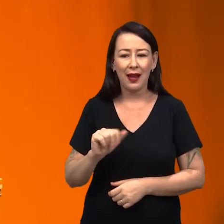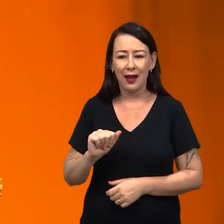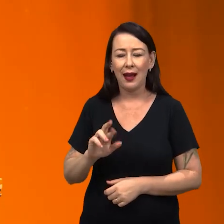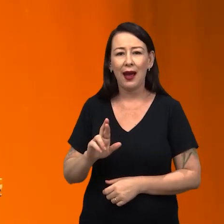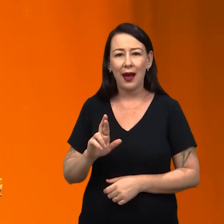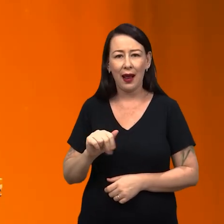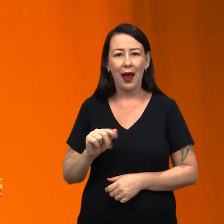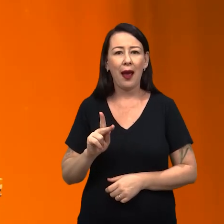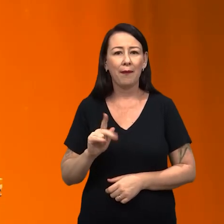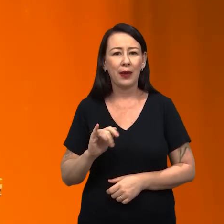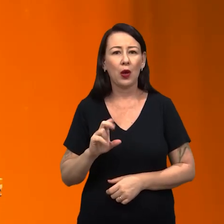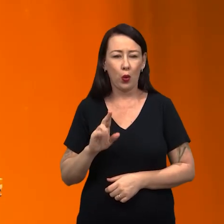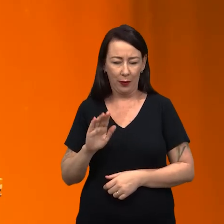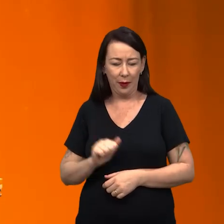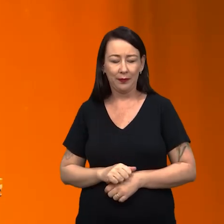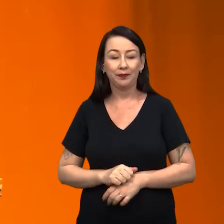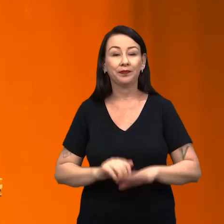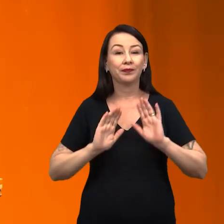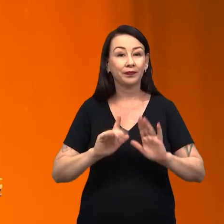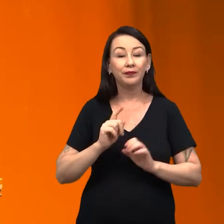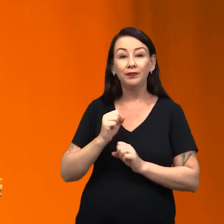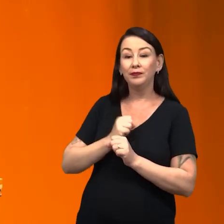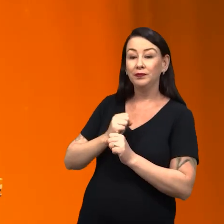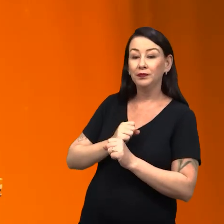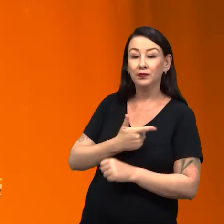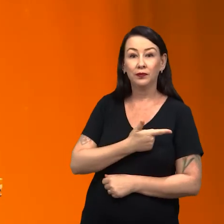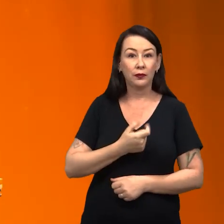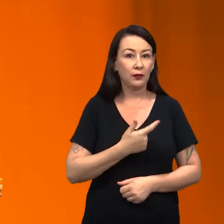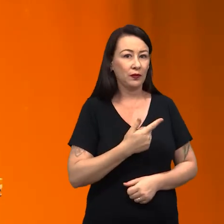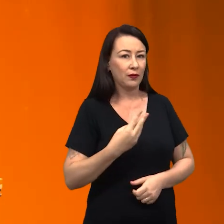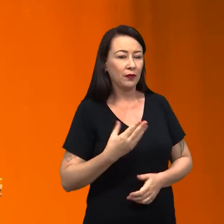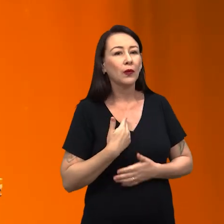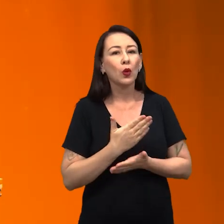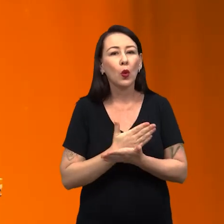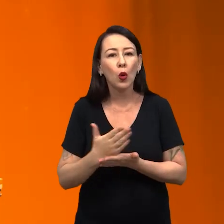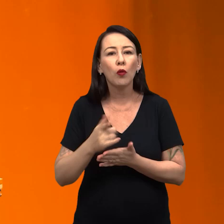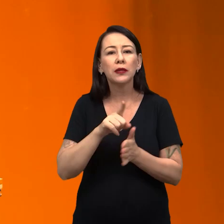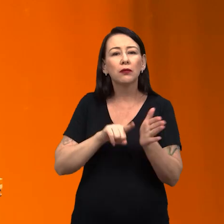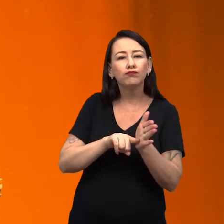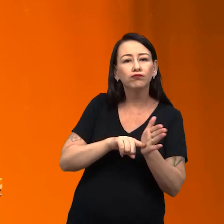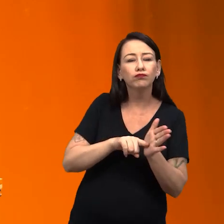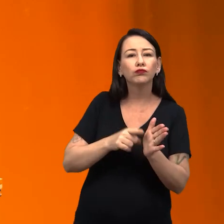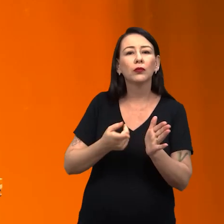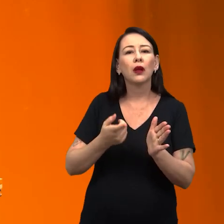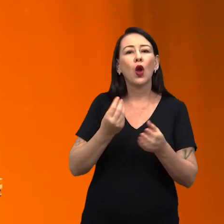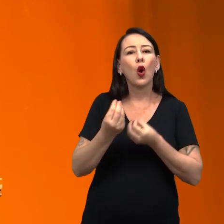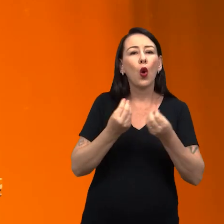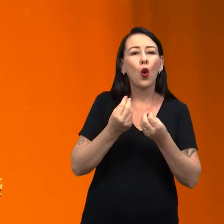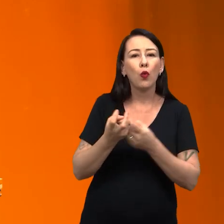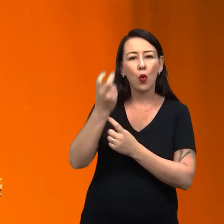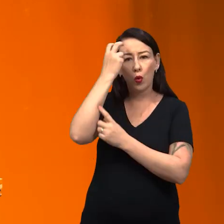eu implementei dentro dessa comunidade um centro de estudos e irradiação da cultura infantil. Quando eu cheguei